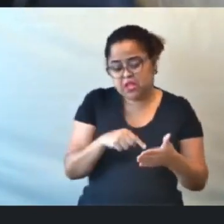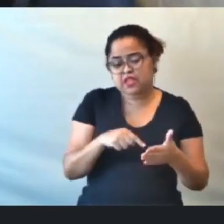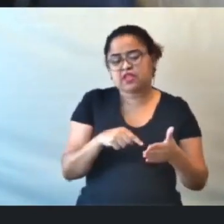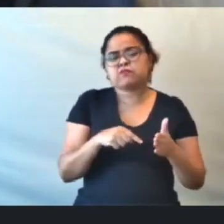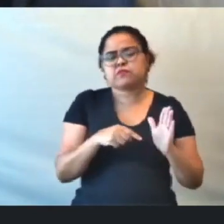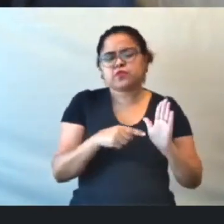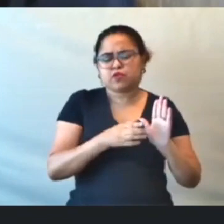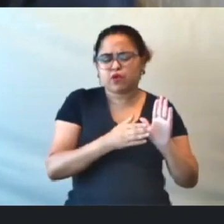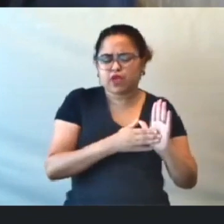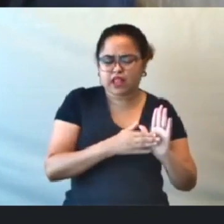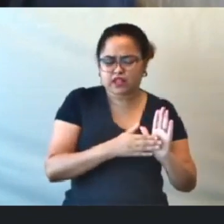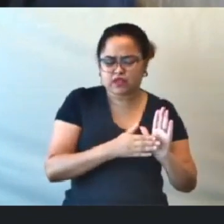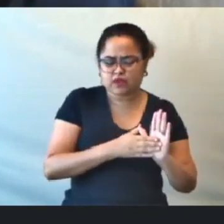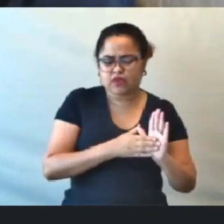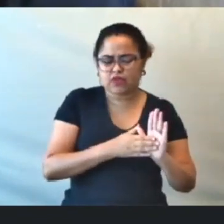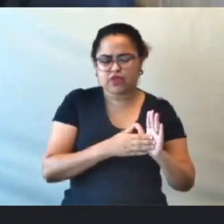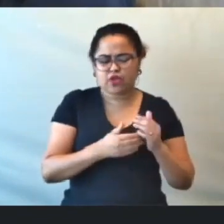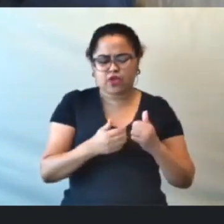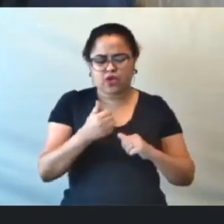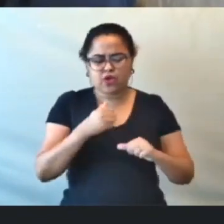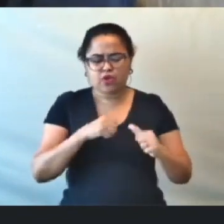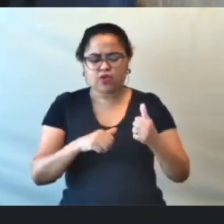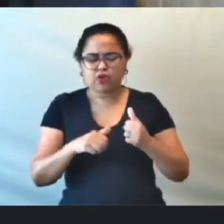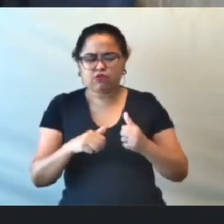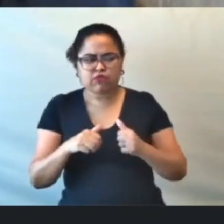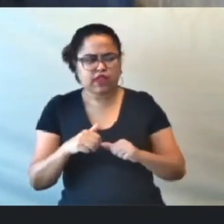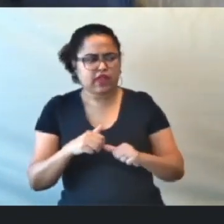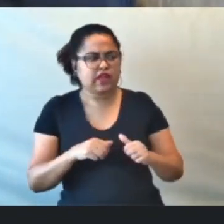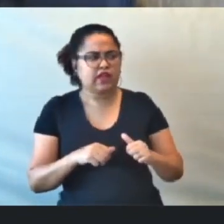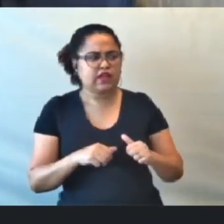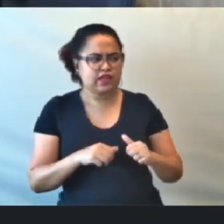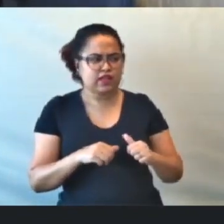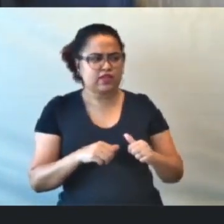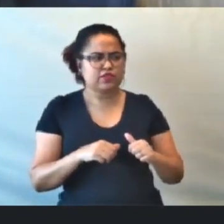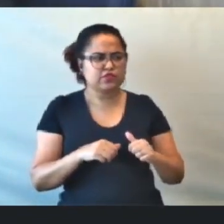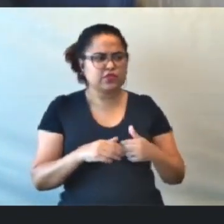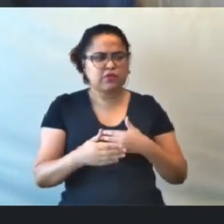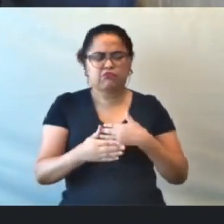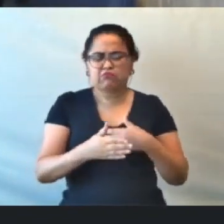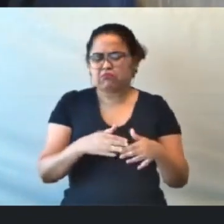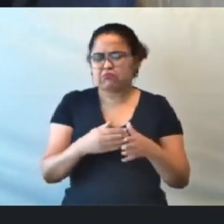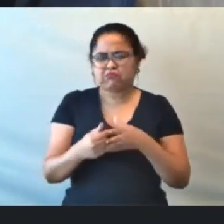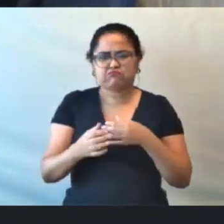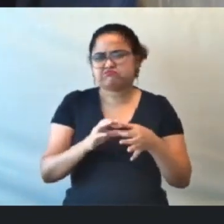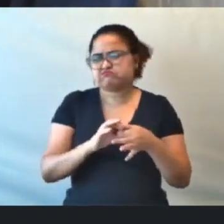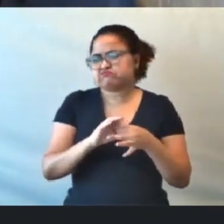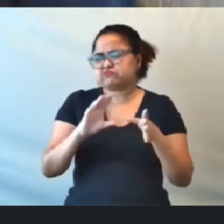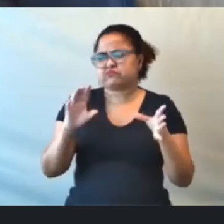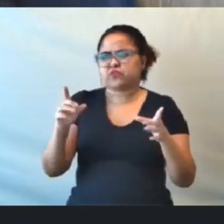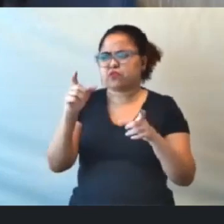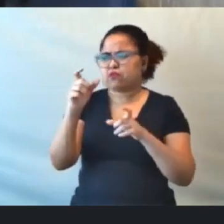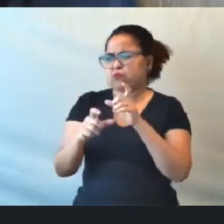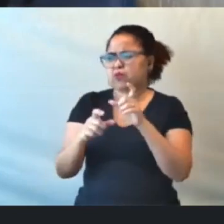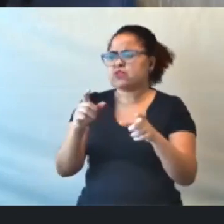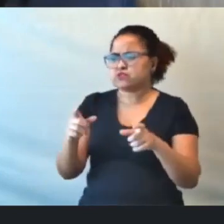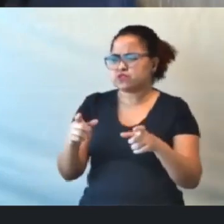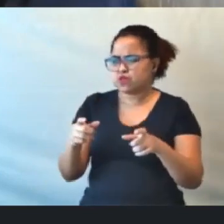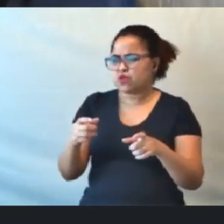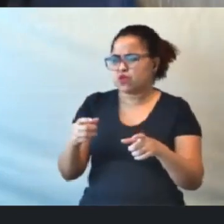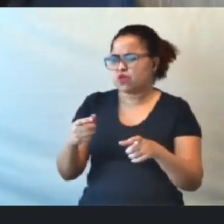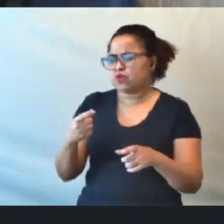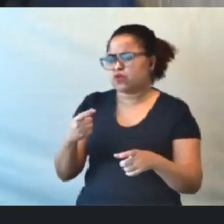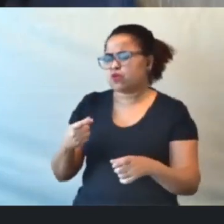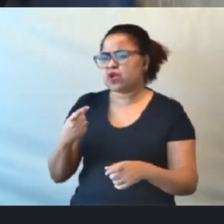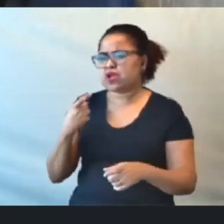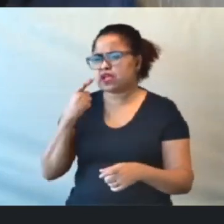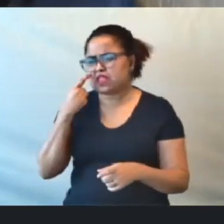que permitem a qualquer pessoa interessada e a especialistas que